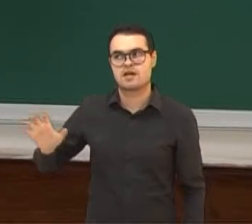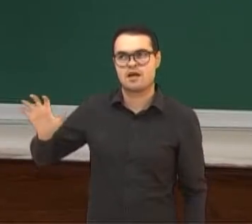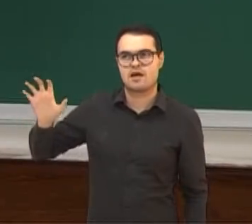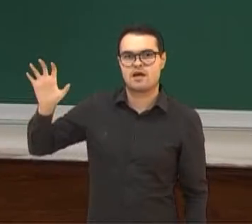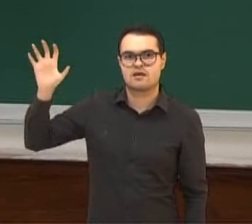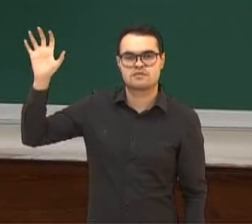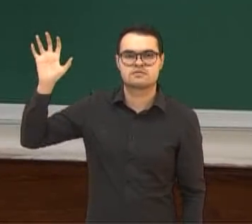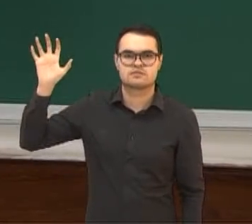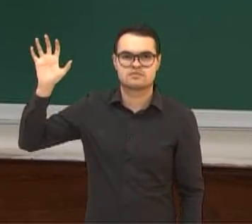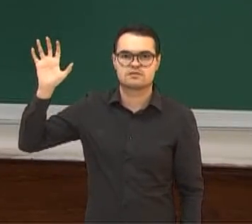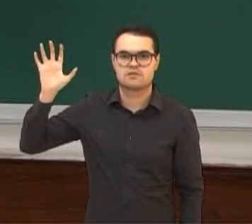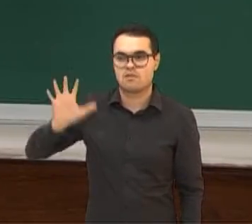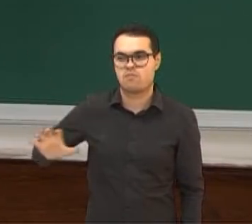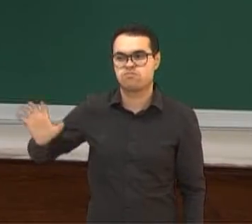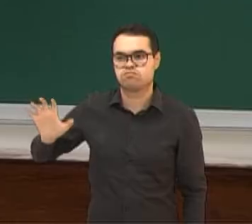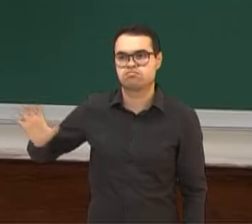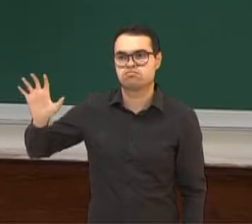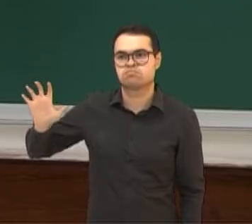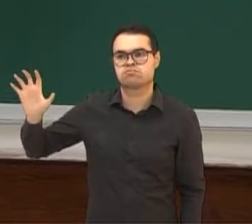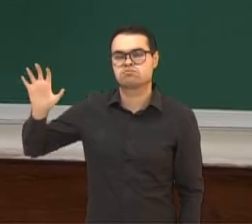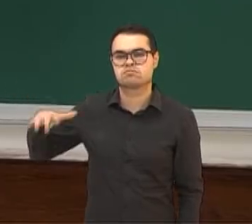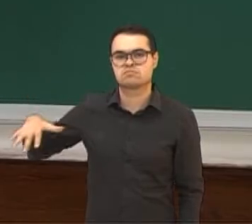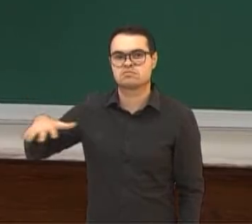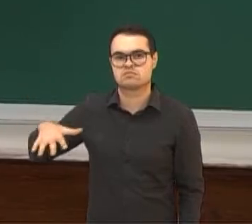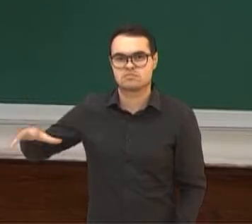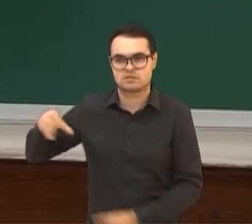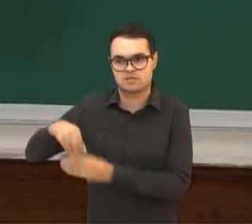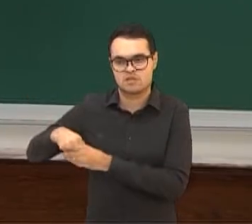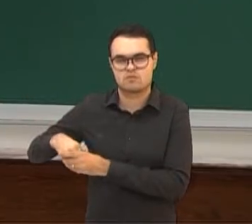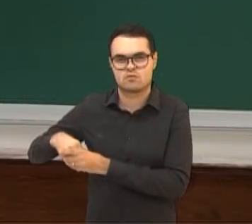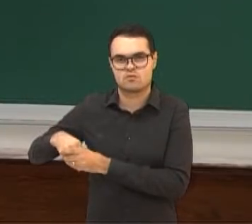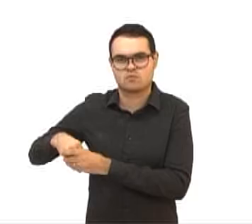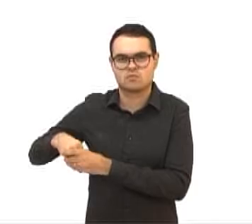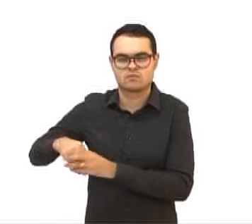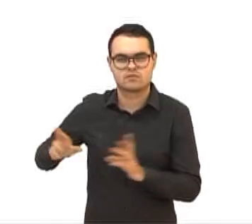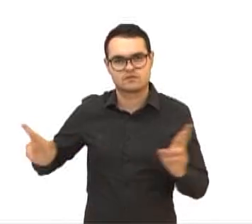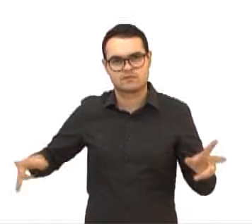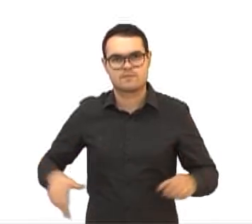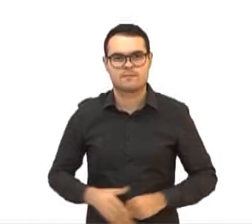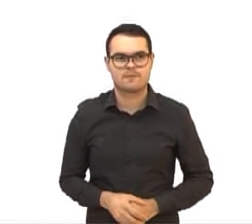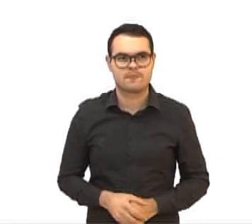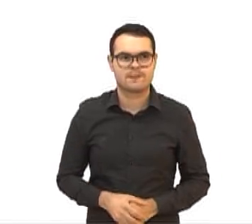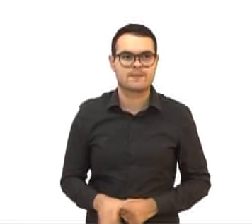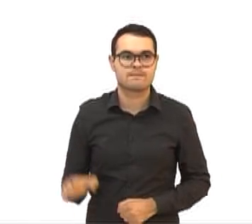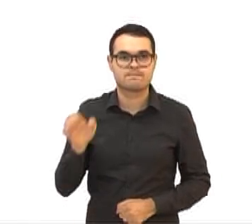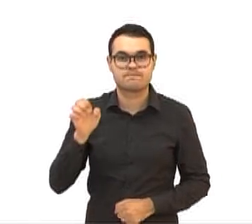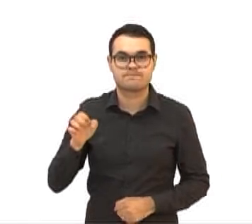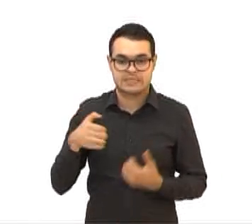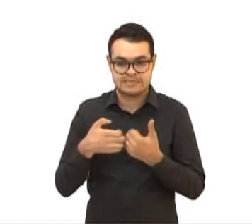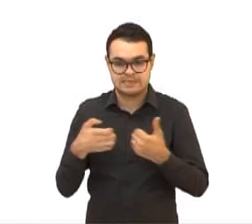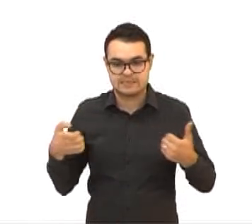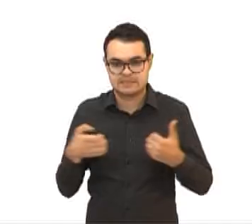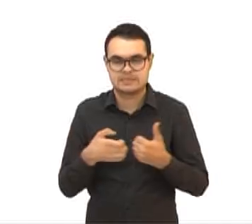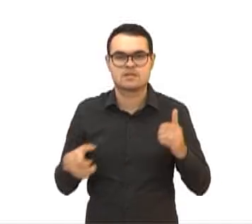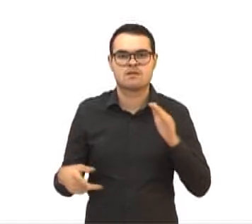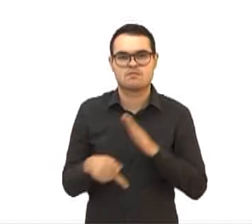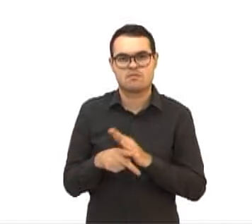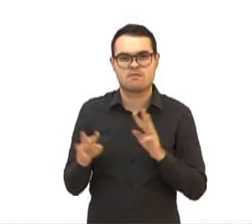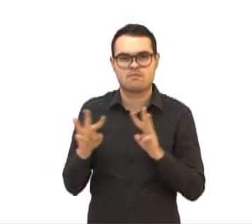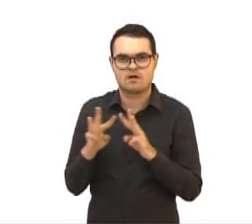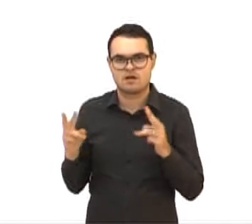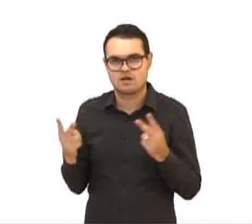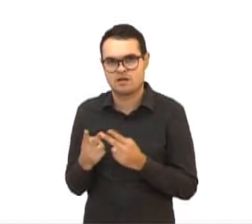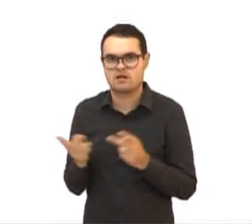estão condicionados ao recipiente que os contém. Na letra E, extensão é a propriedade que a matéria apresenta